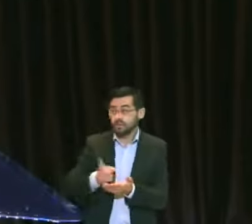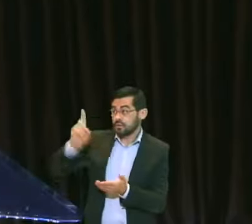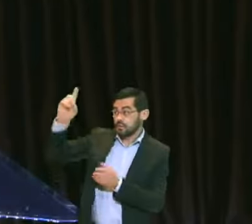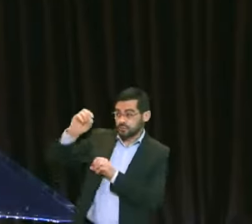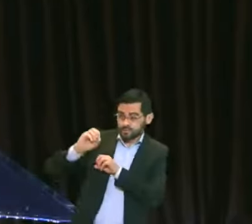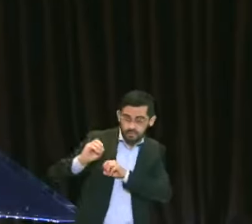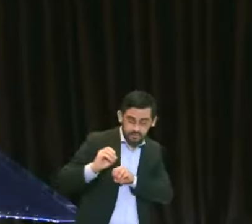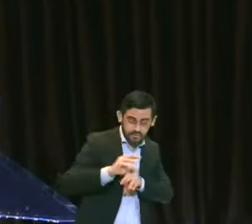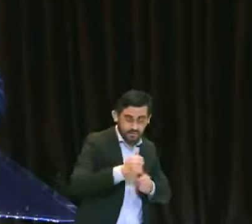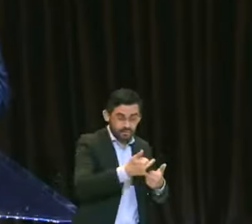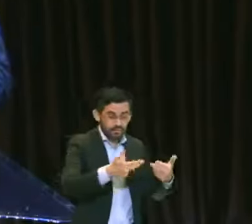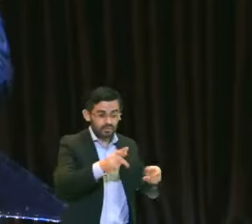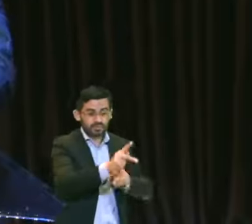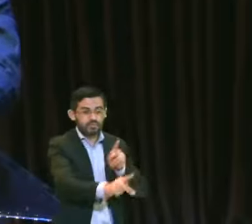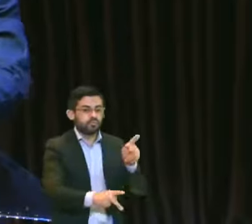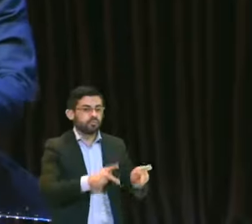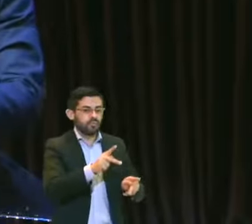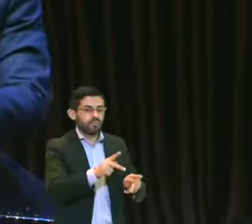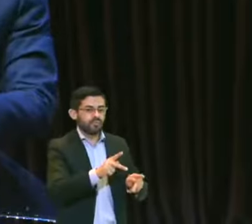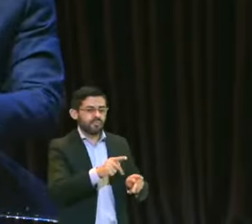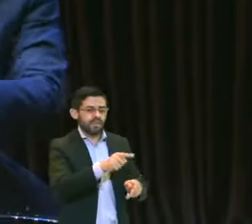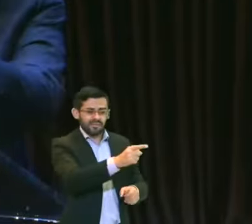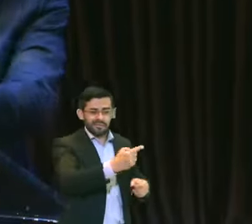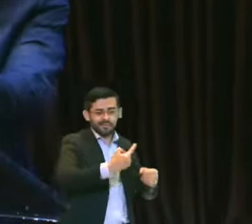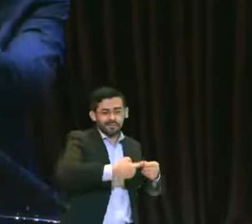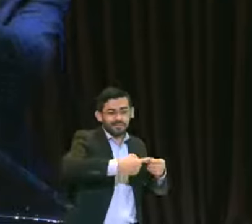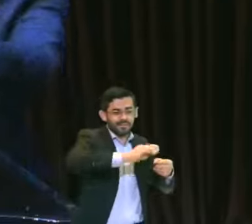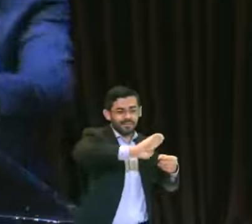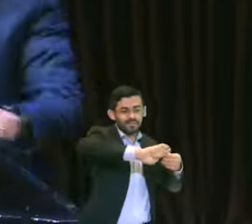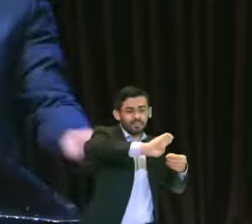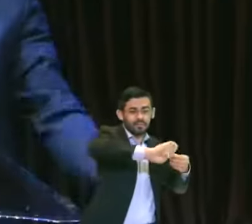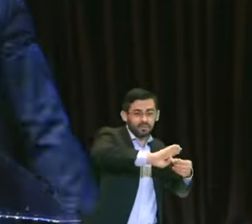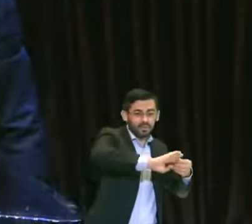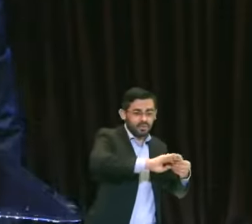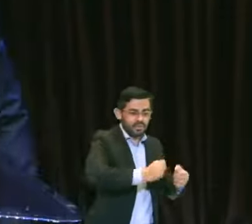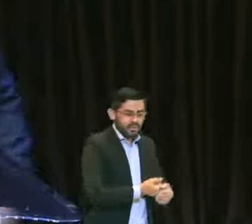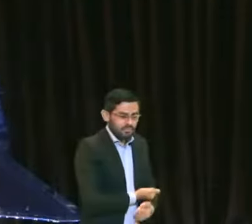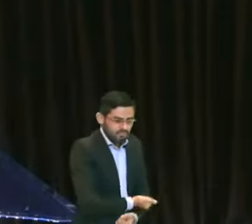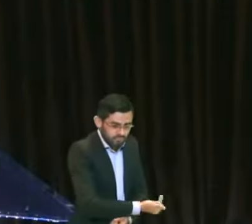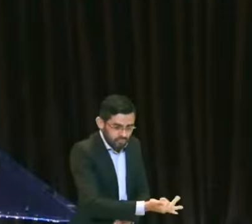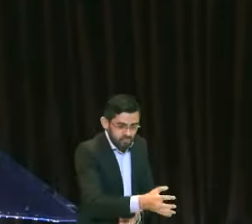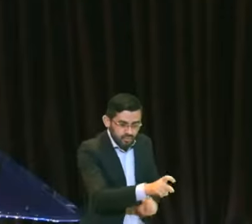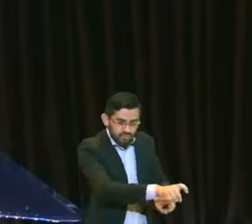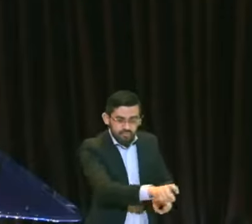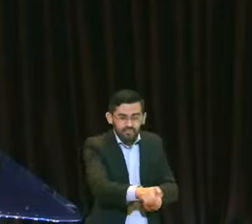seu povo. Plantar na Babilônia é diferente de plantar em Israel.